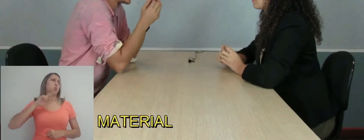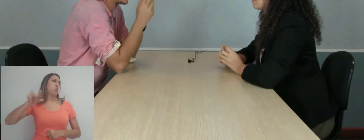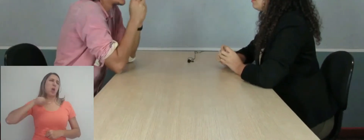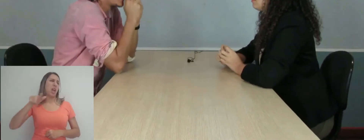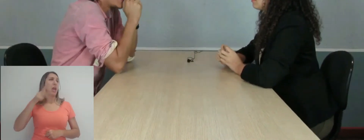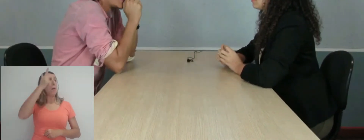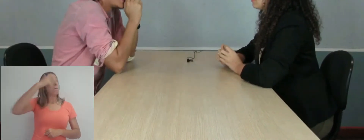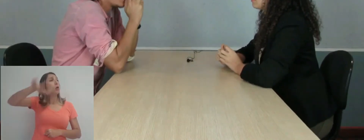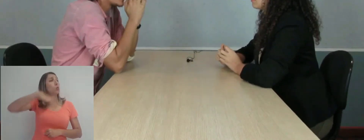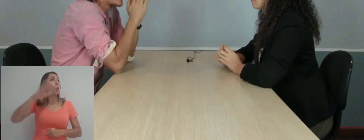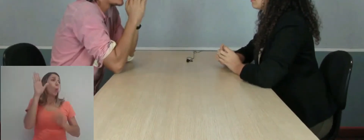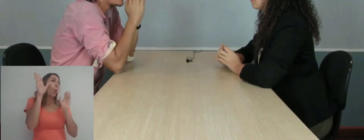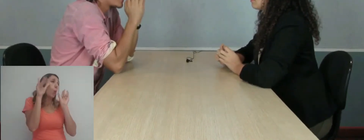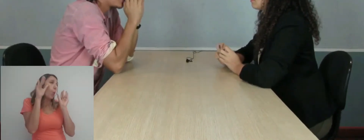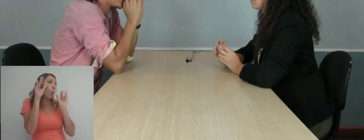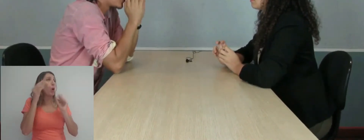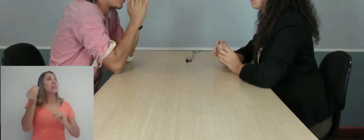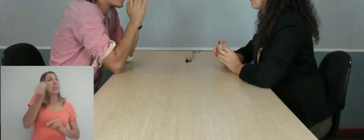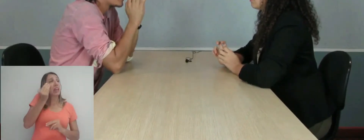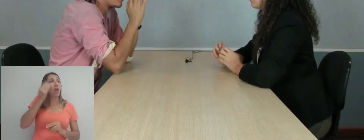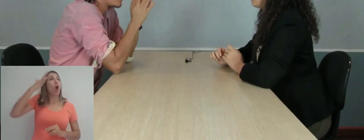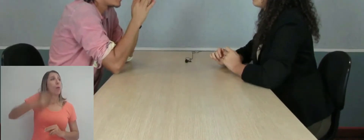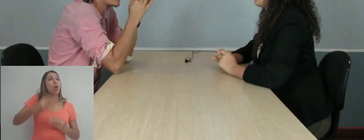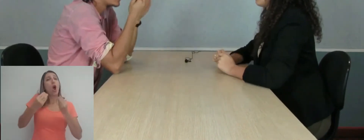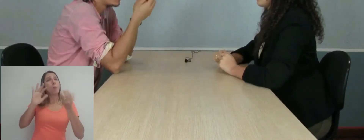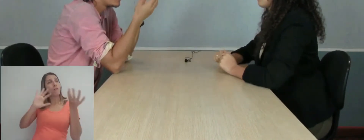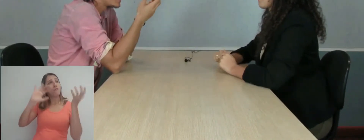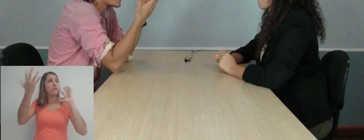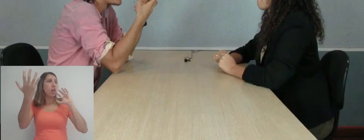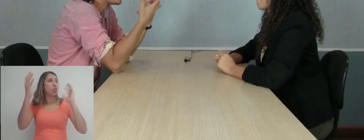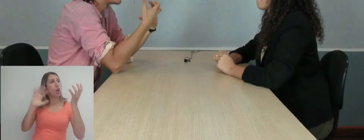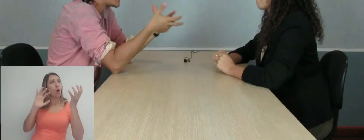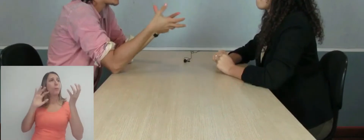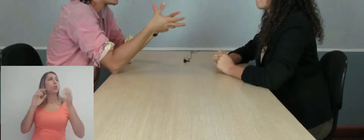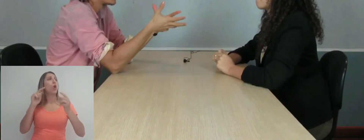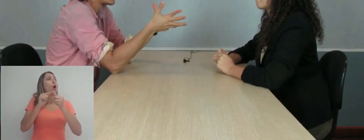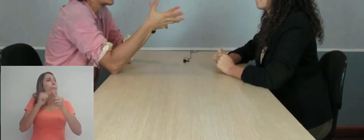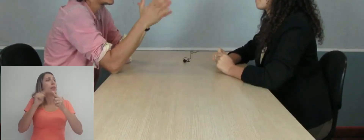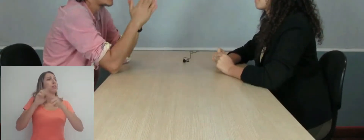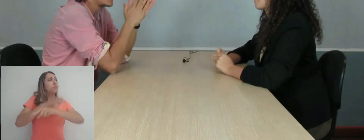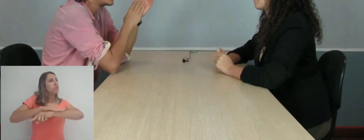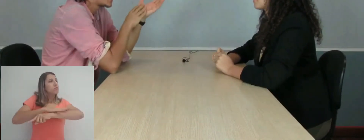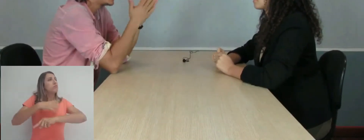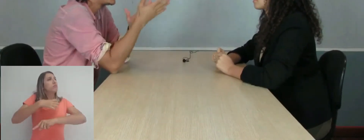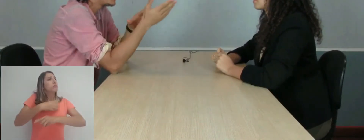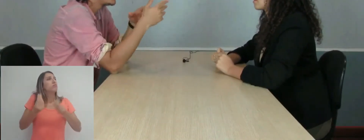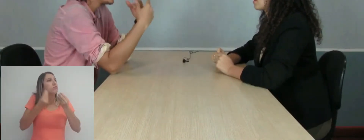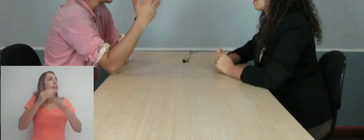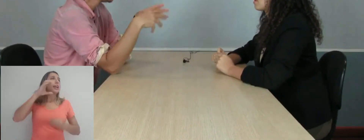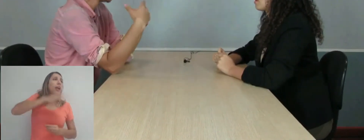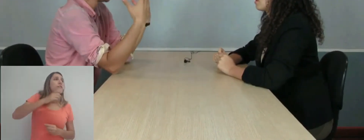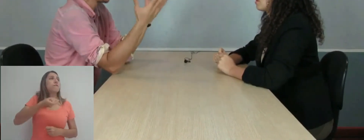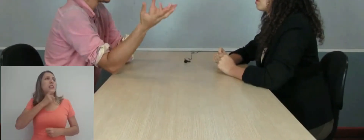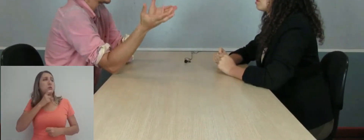curiosas. E ao tentarem compreender os fenômenos envolvendo as sensações térmicas, entende? De quente e